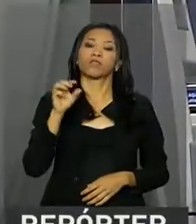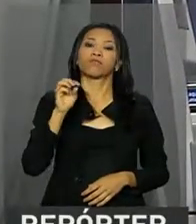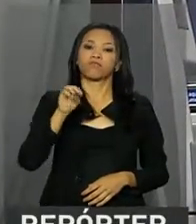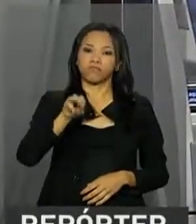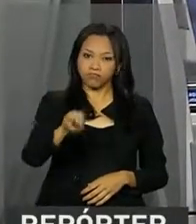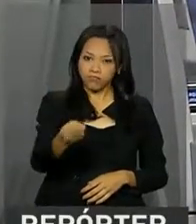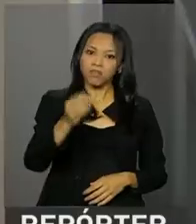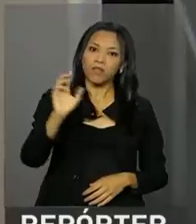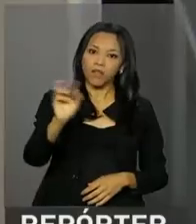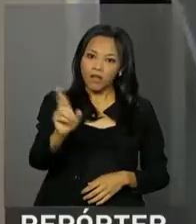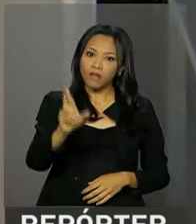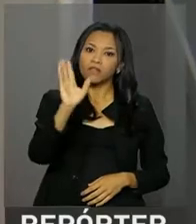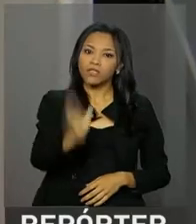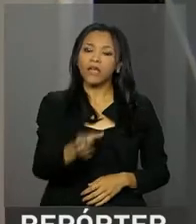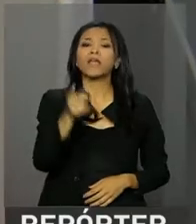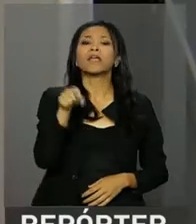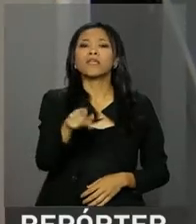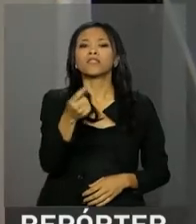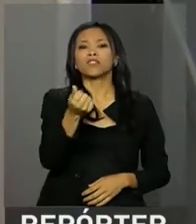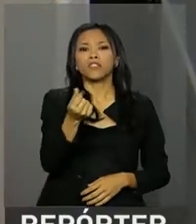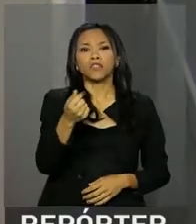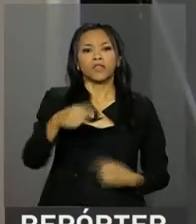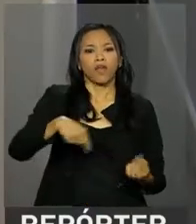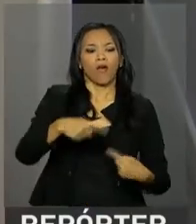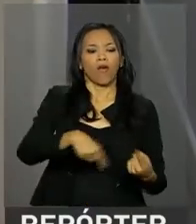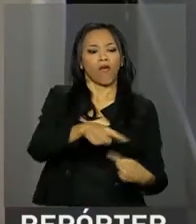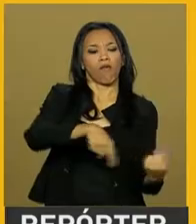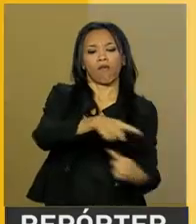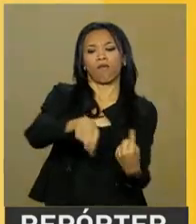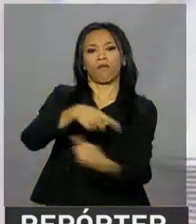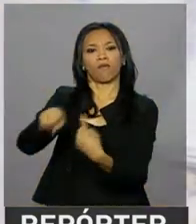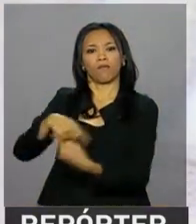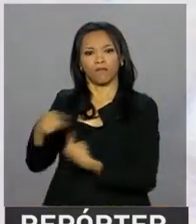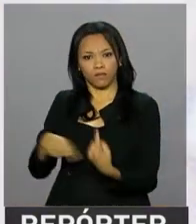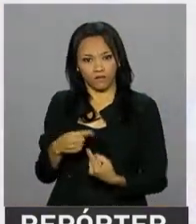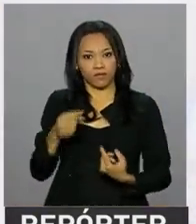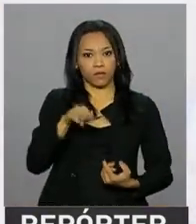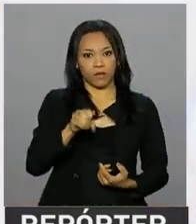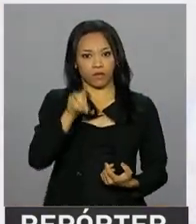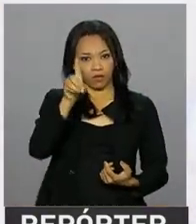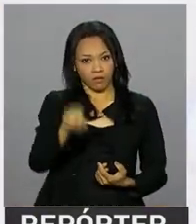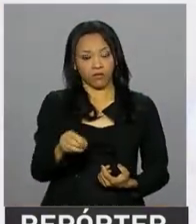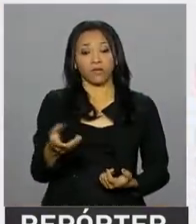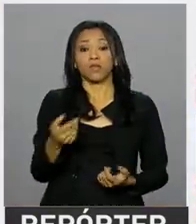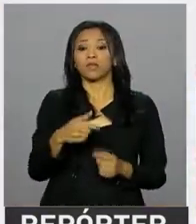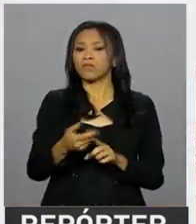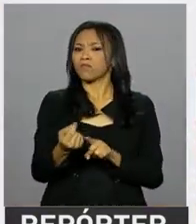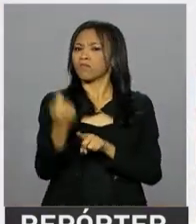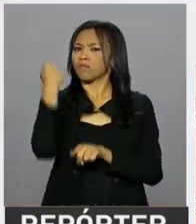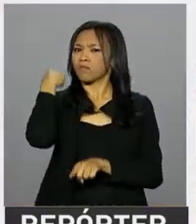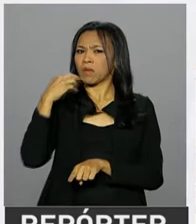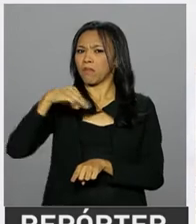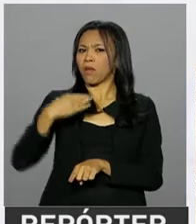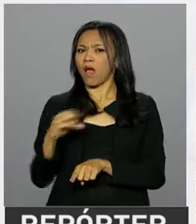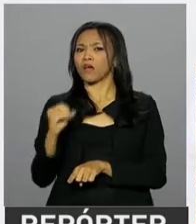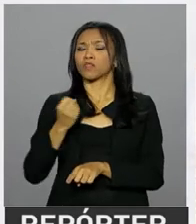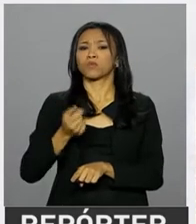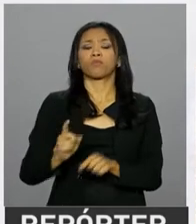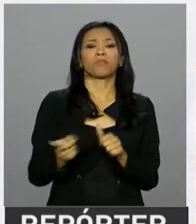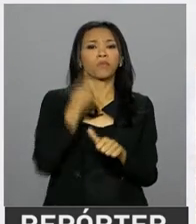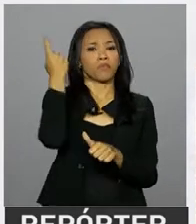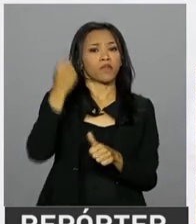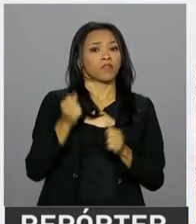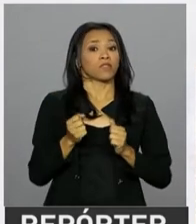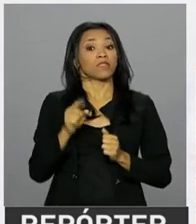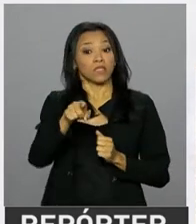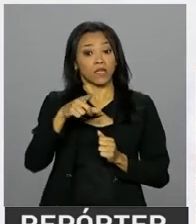fgts dinheiro que está aquecendo os negócios em março quando foram liberados os primeiros saques o comércio varejista